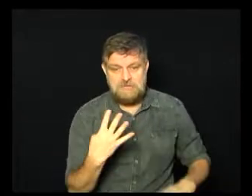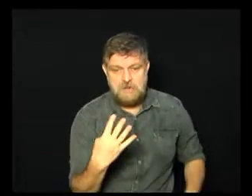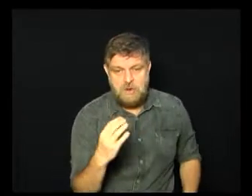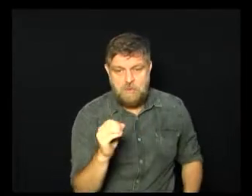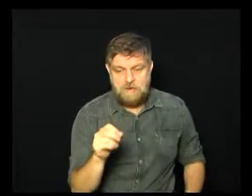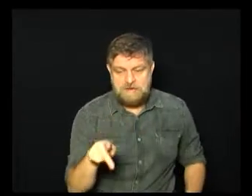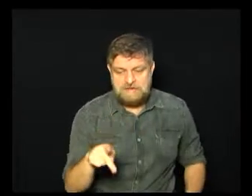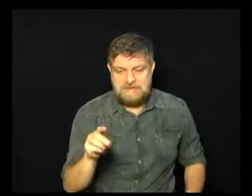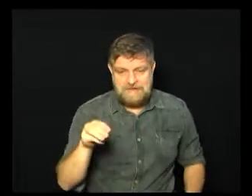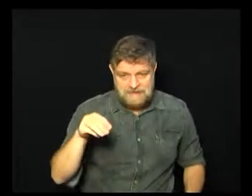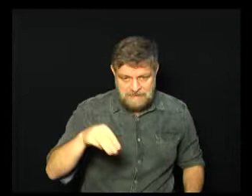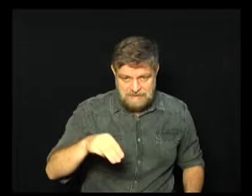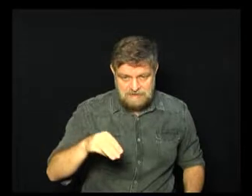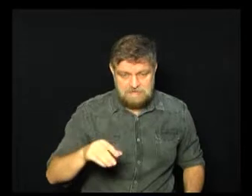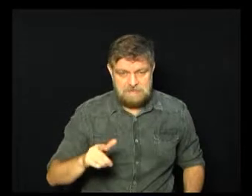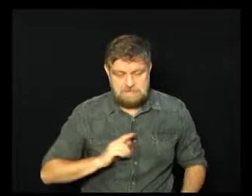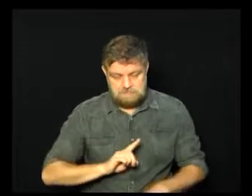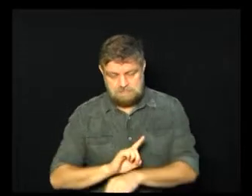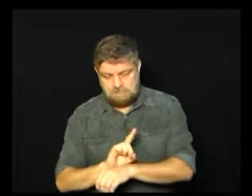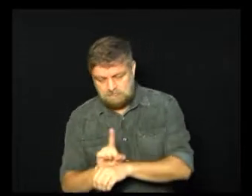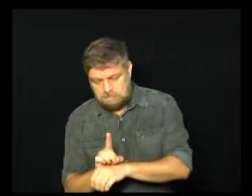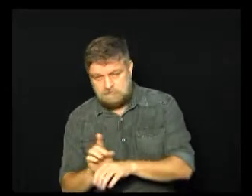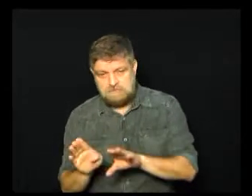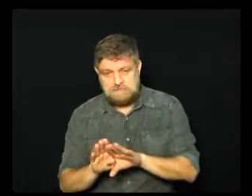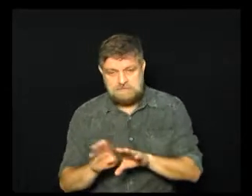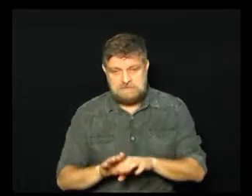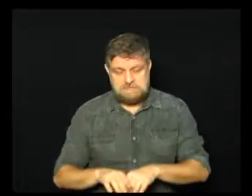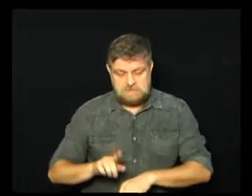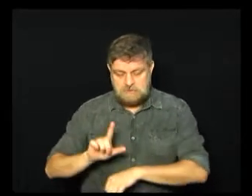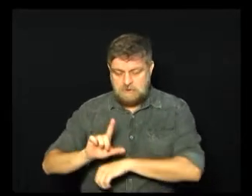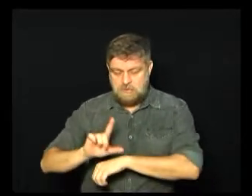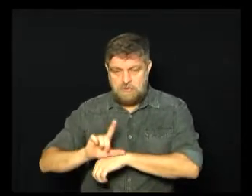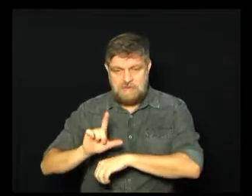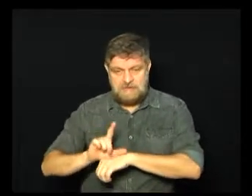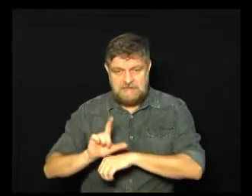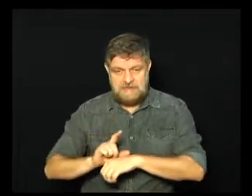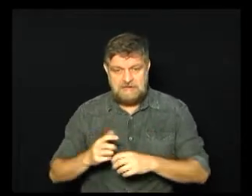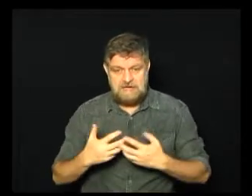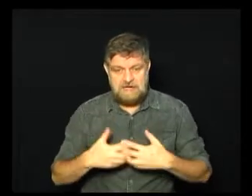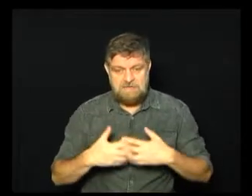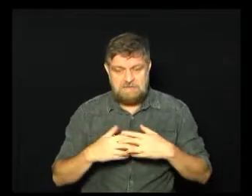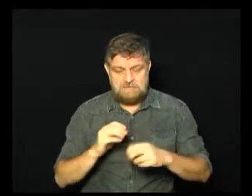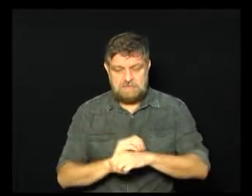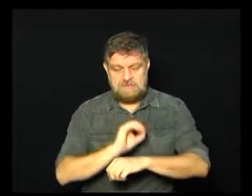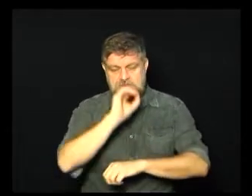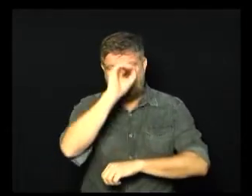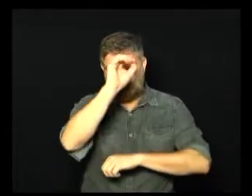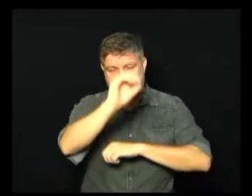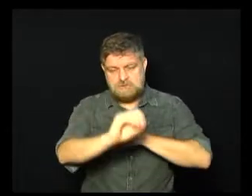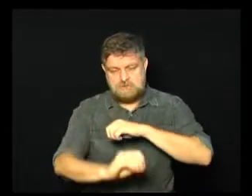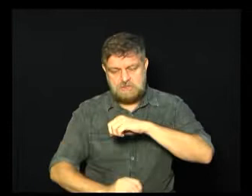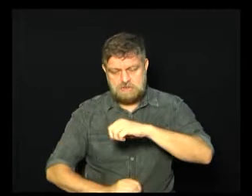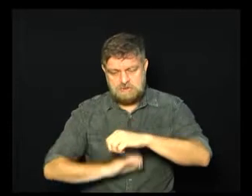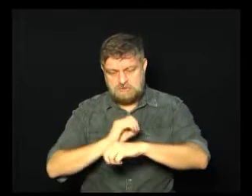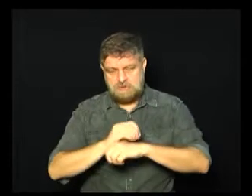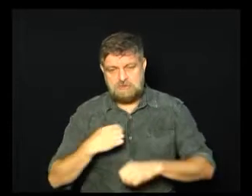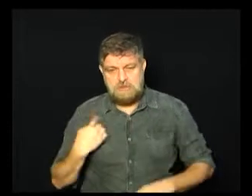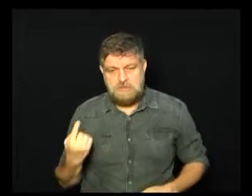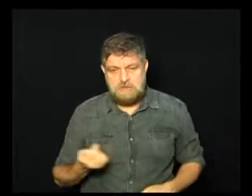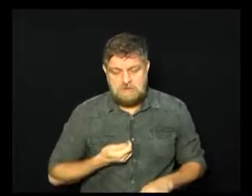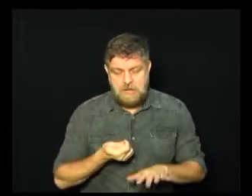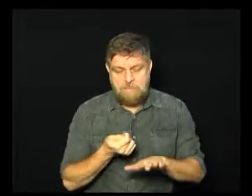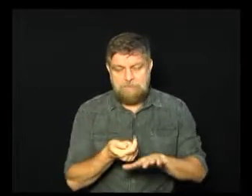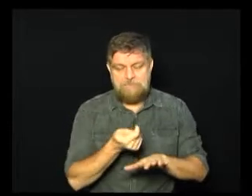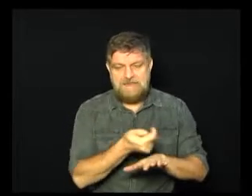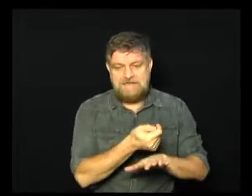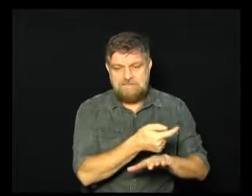e, preferencialmente, estabelecimentos que funcionem de noite, né? Quais são os benefícios que nós visualizamos com